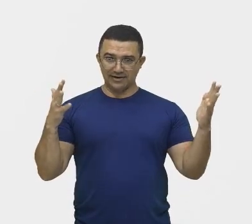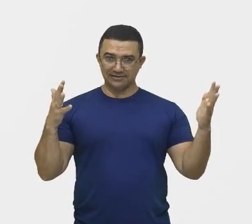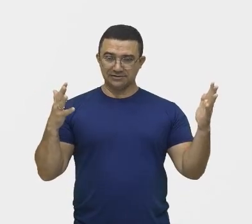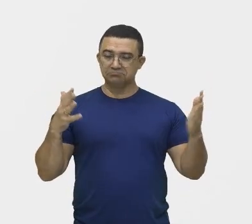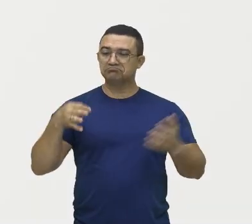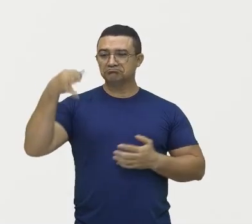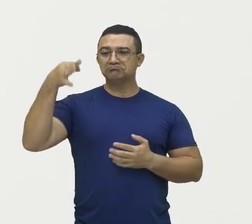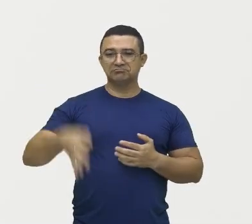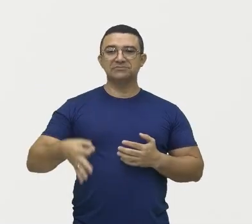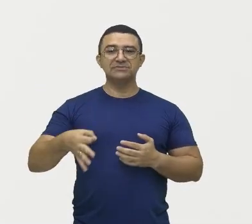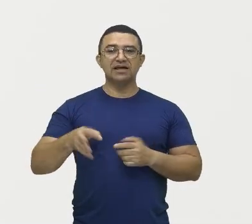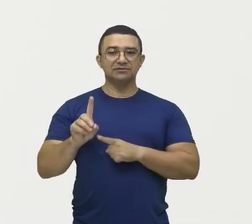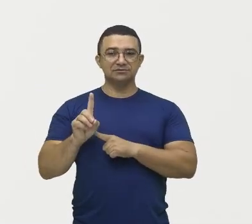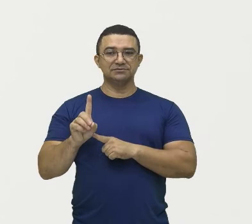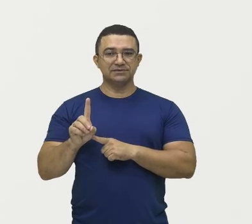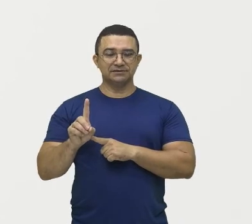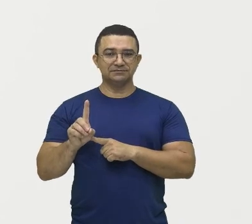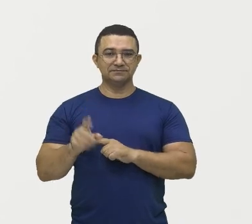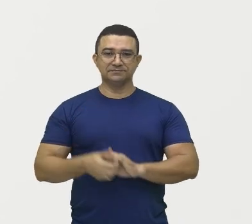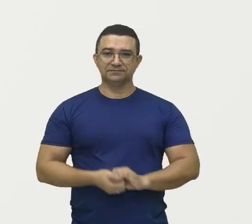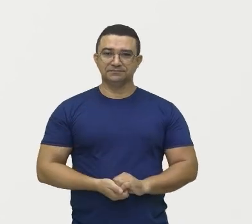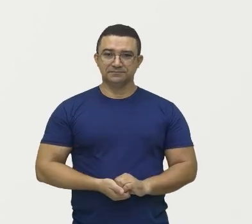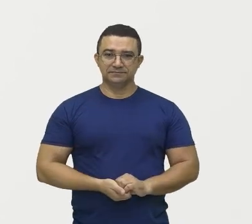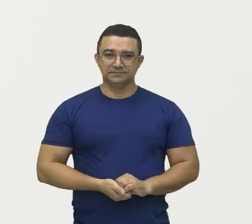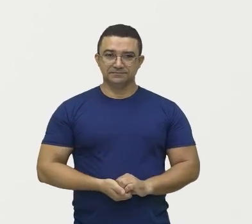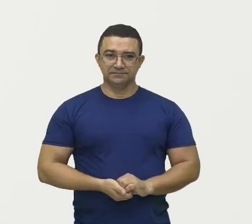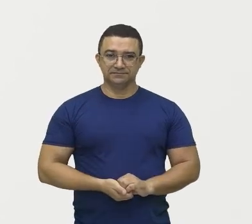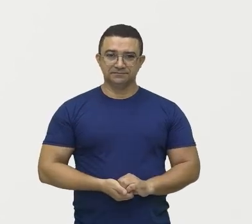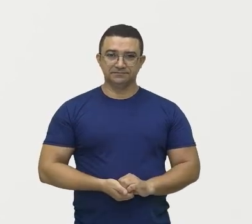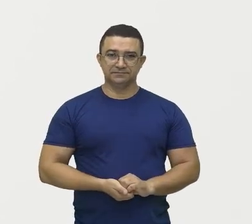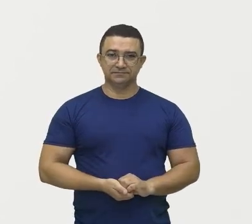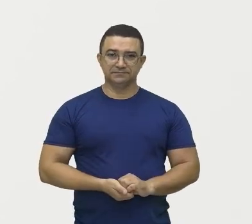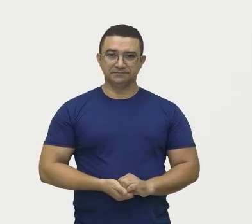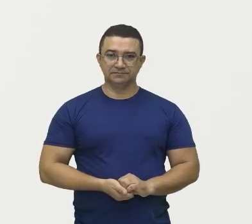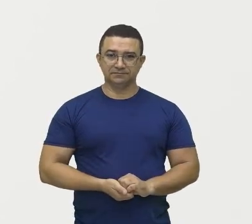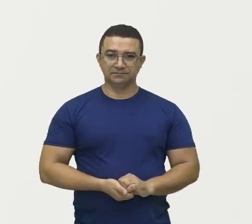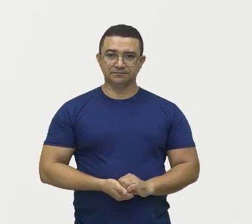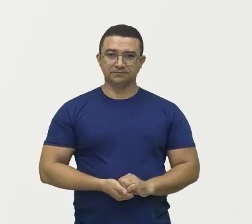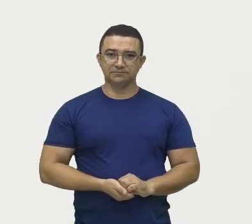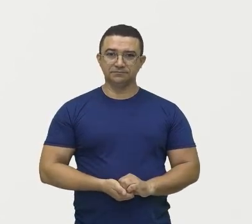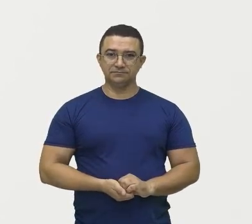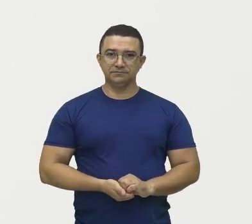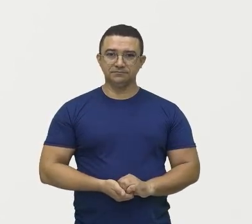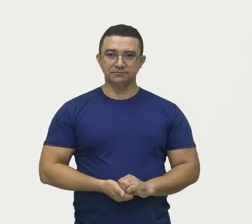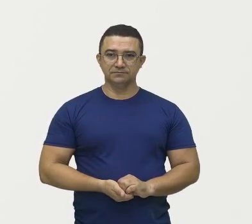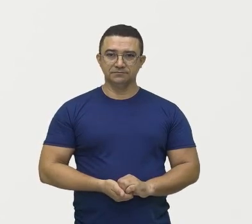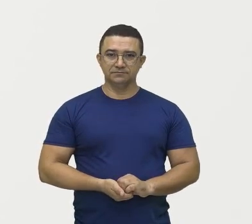fato, a resposta correta é letra D. Vou mostrar agora o comentário dessa terceira questão.